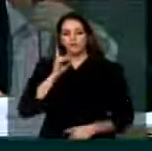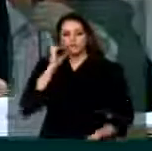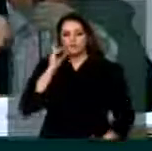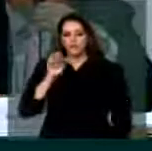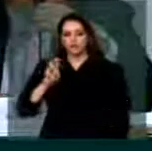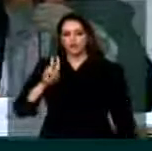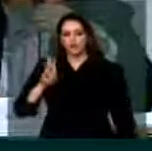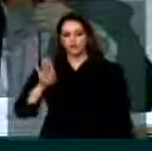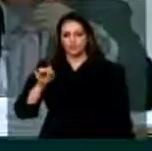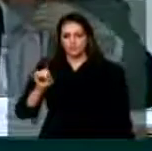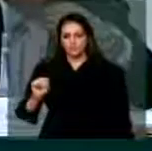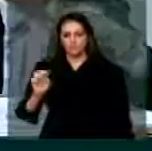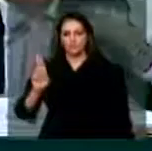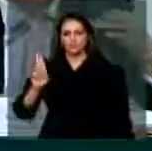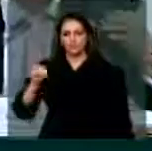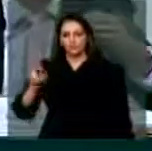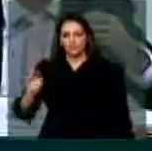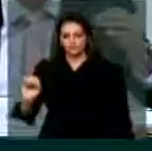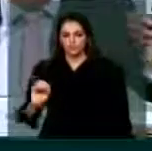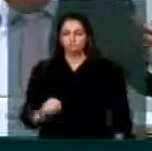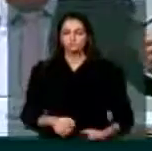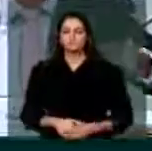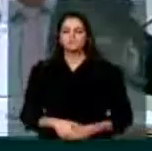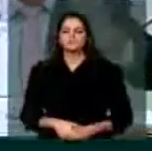Rubens Bueno. Senhor presidente,